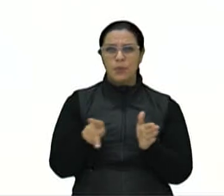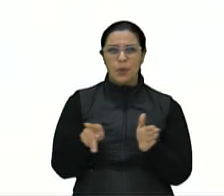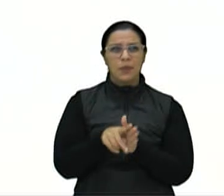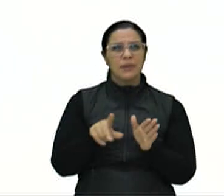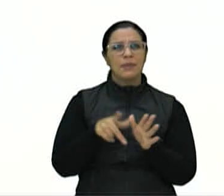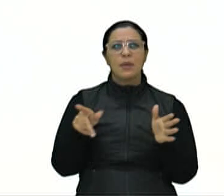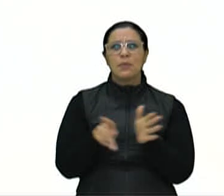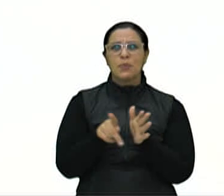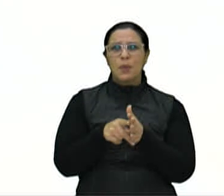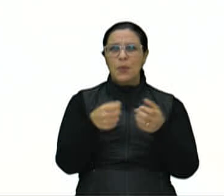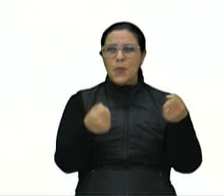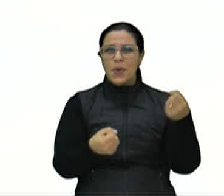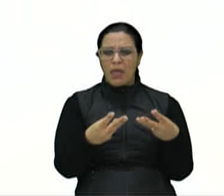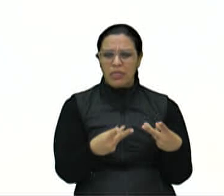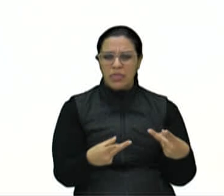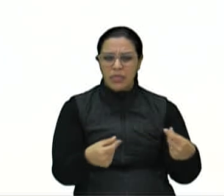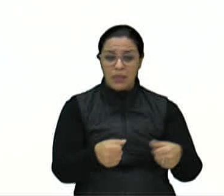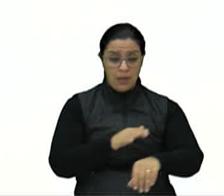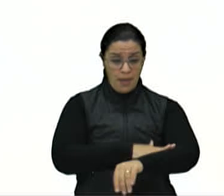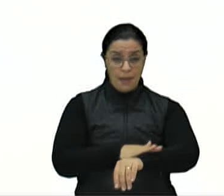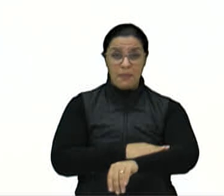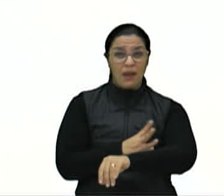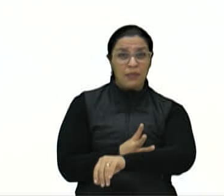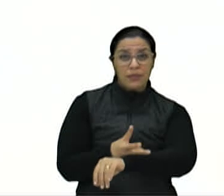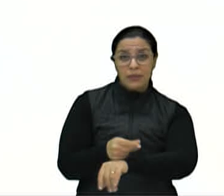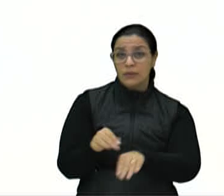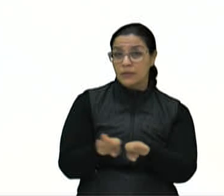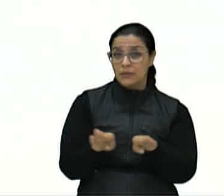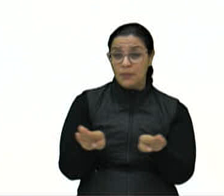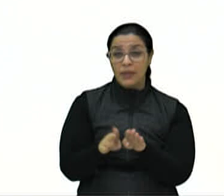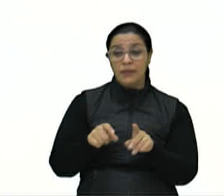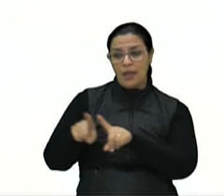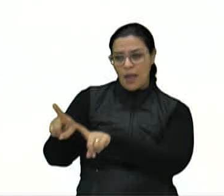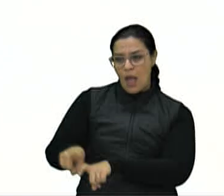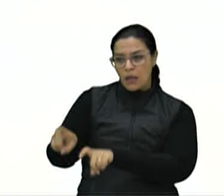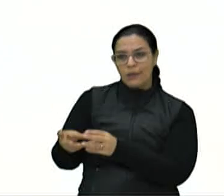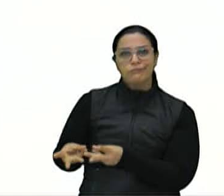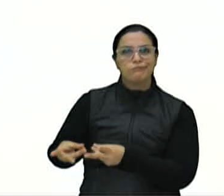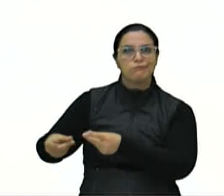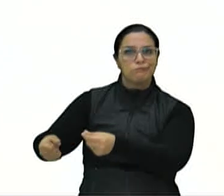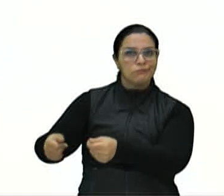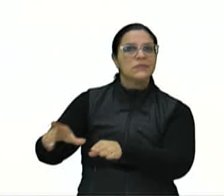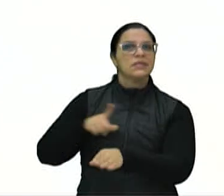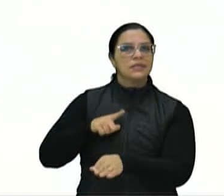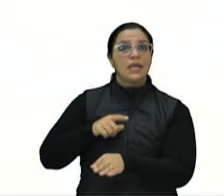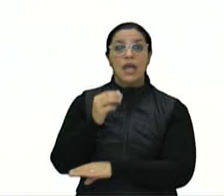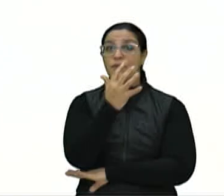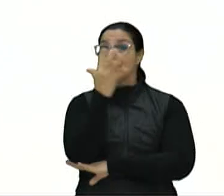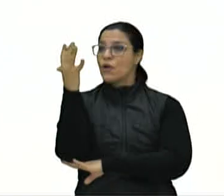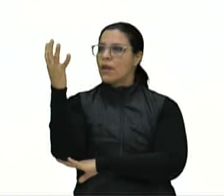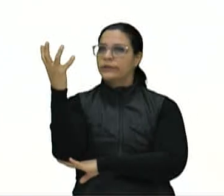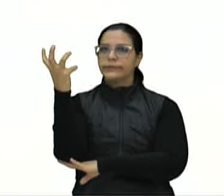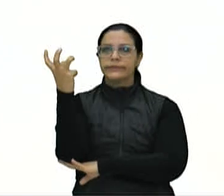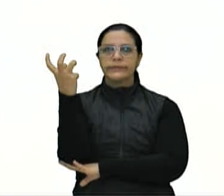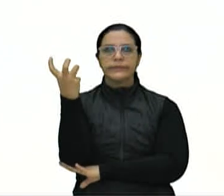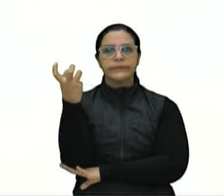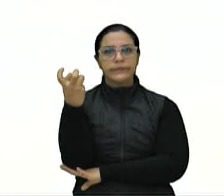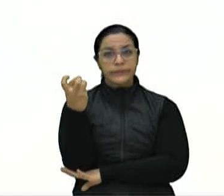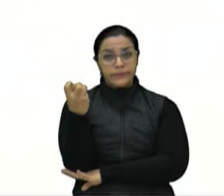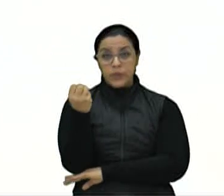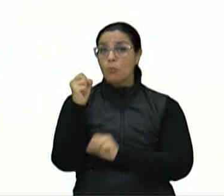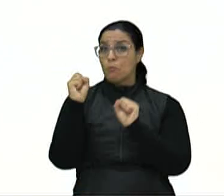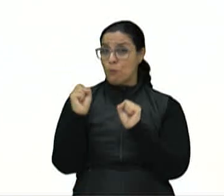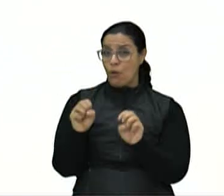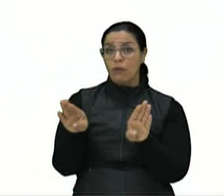metais, de automóveis, da nossa pele, campos agrícolas, florestas podem